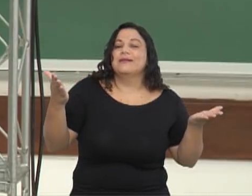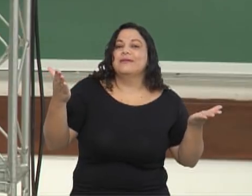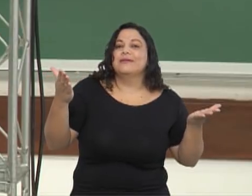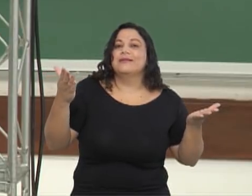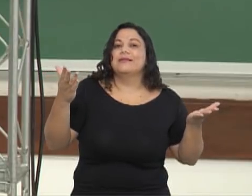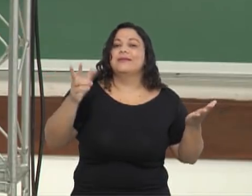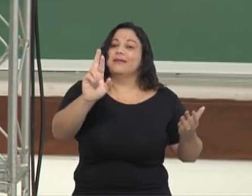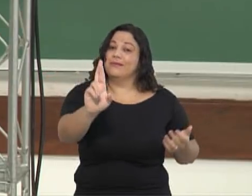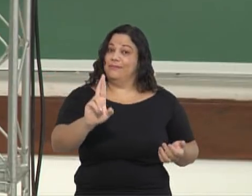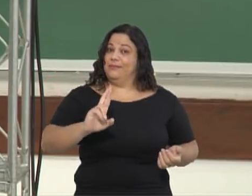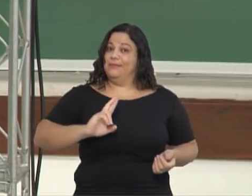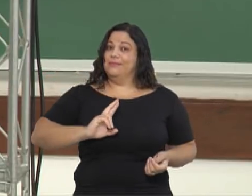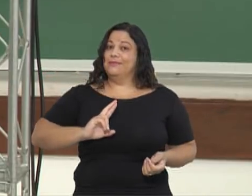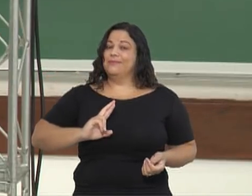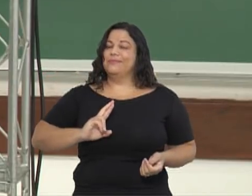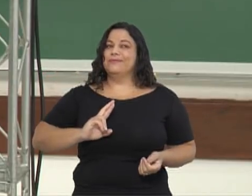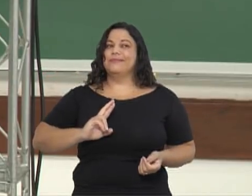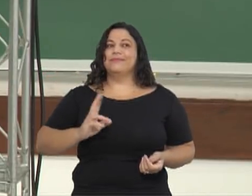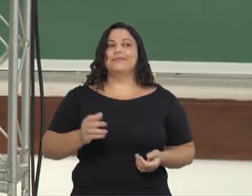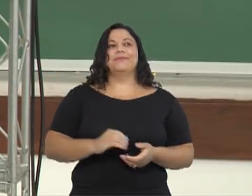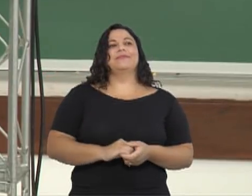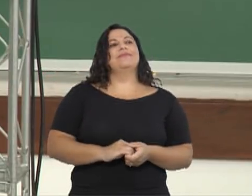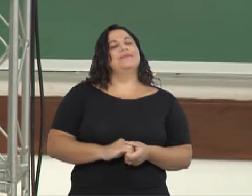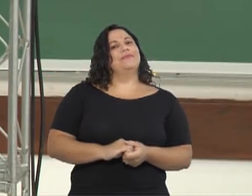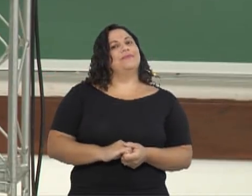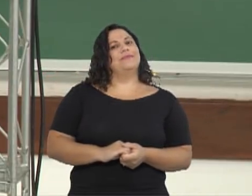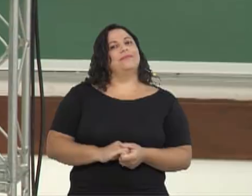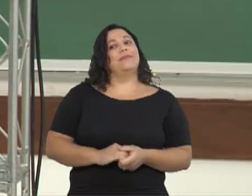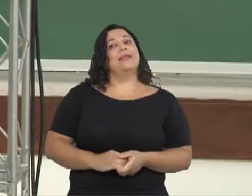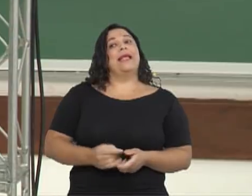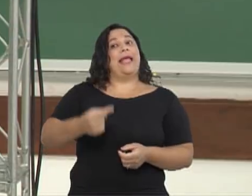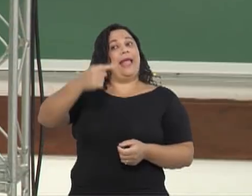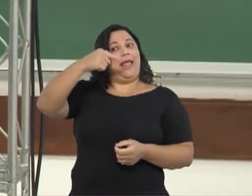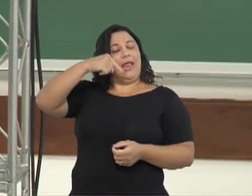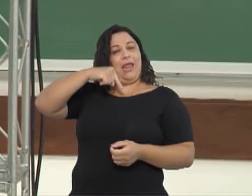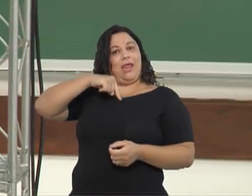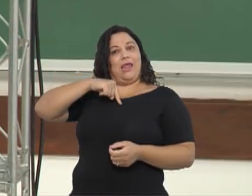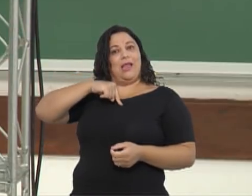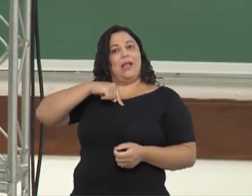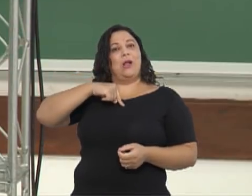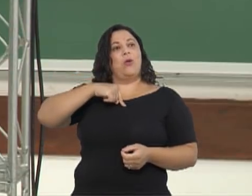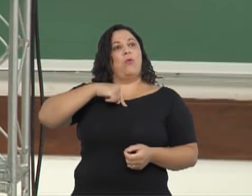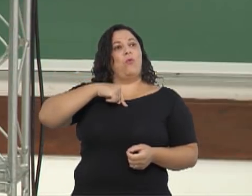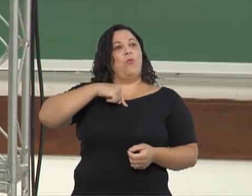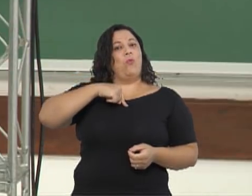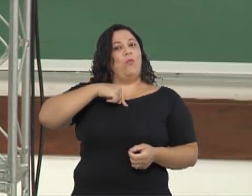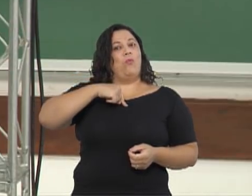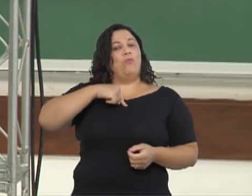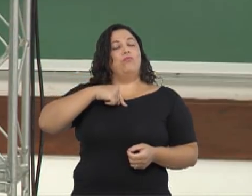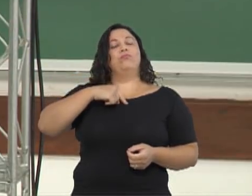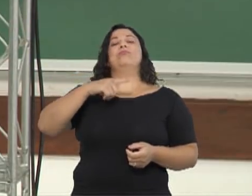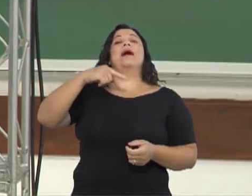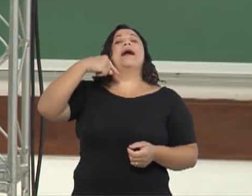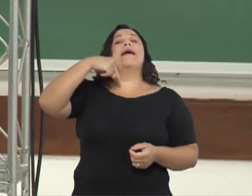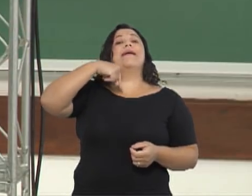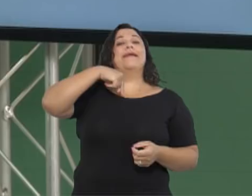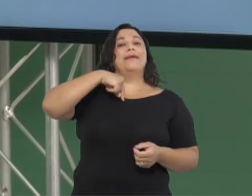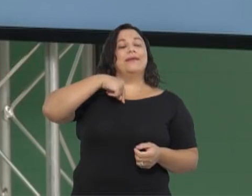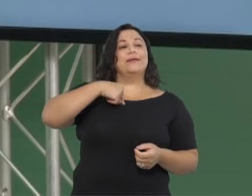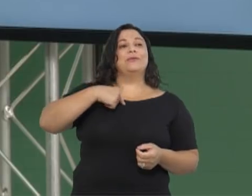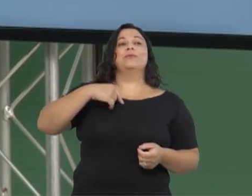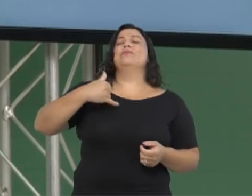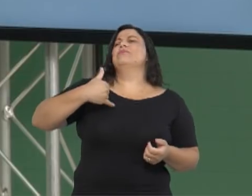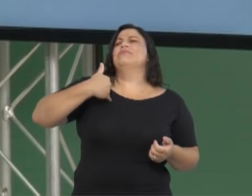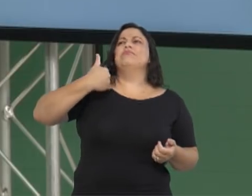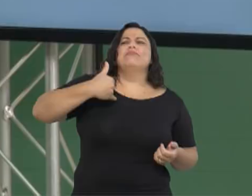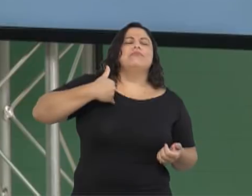para mim. I am 11 years old. I am 10 years old.